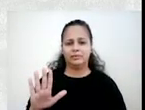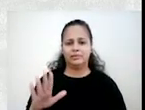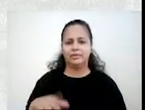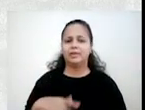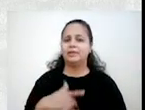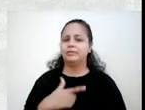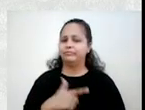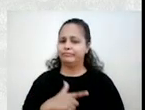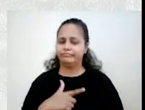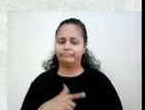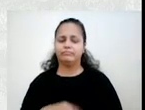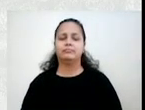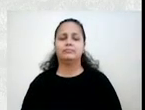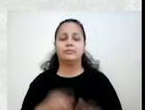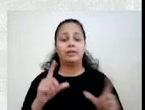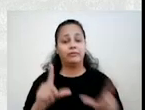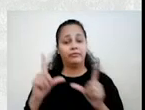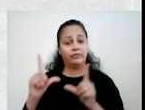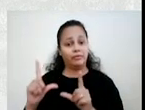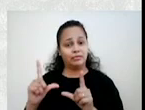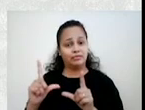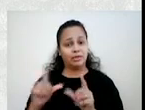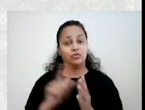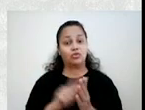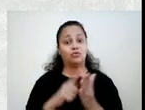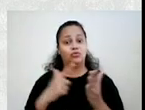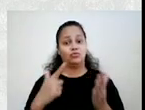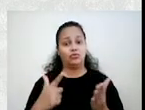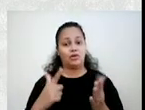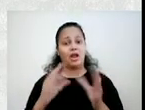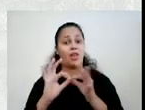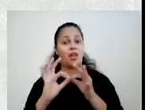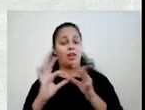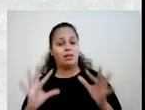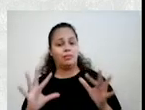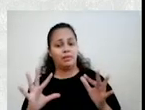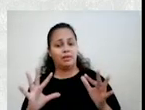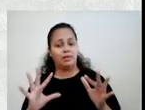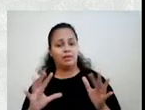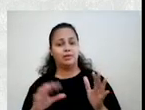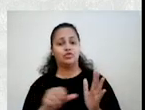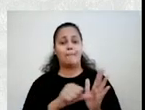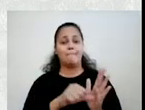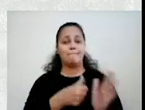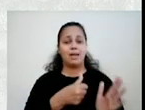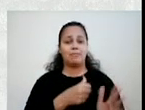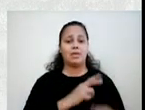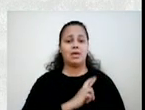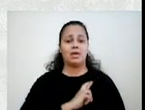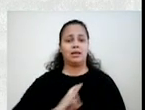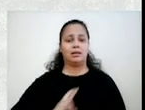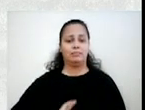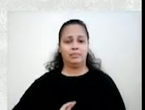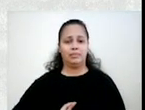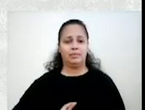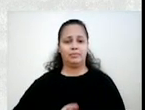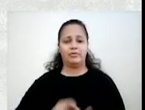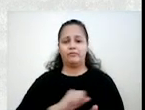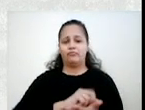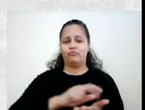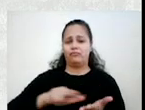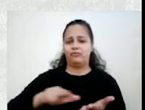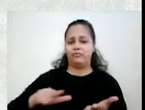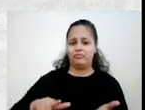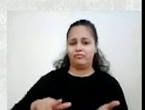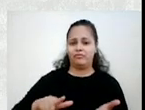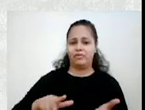essas práticas. Vejam a imagem aqui ao lado, né, o jornal A Liberdade. Né, na Primeira República, dezenas de